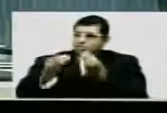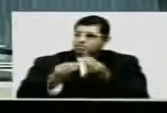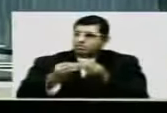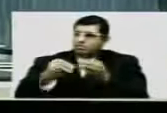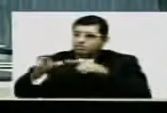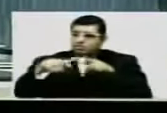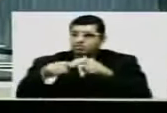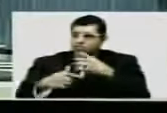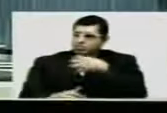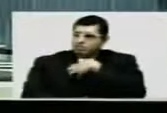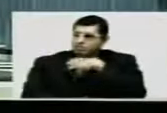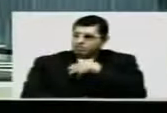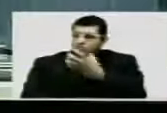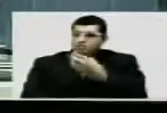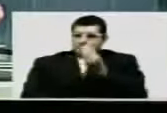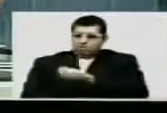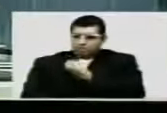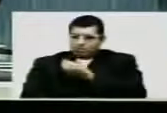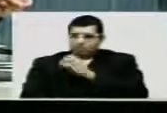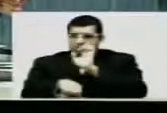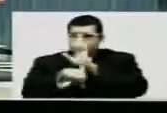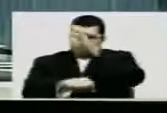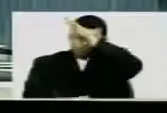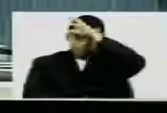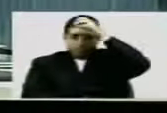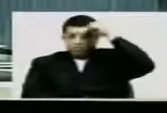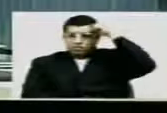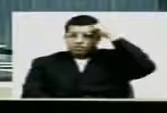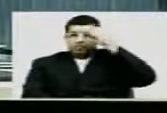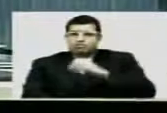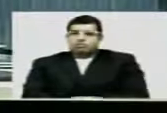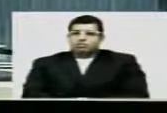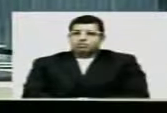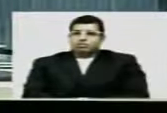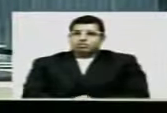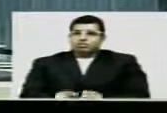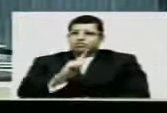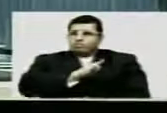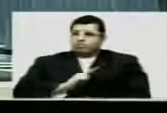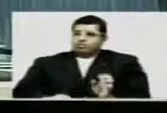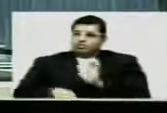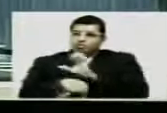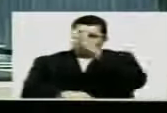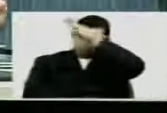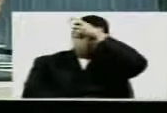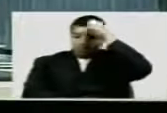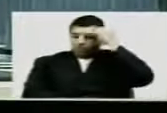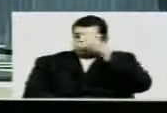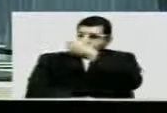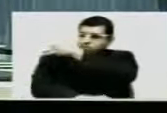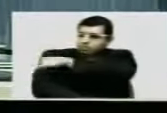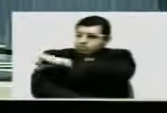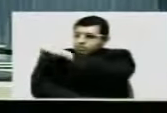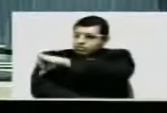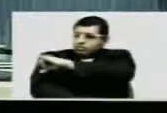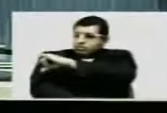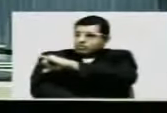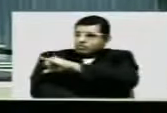o atual momento que vive o estado do Amazonas. O governo do estado do Rio de